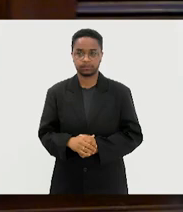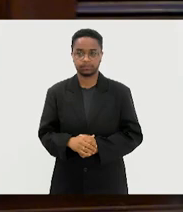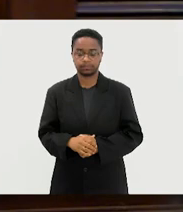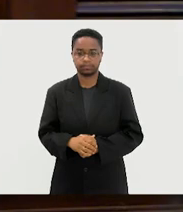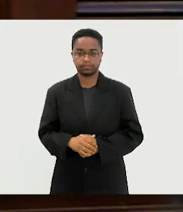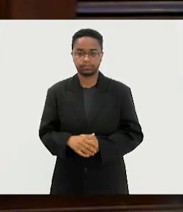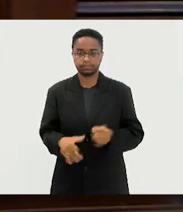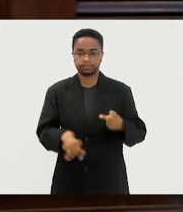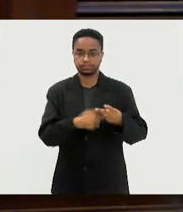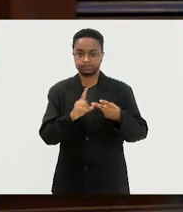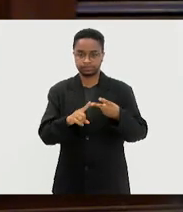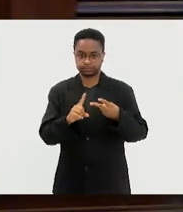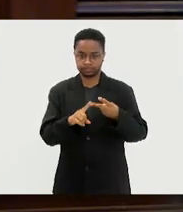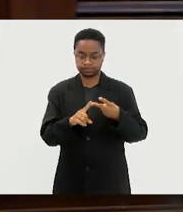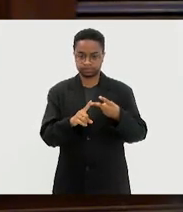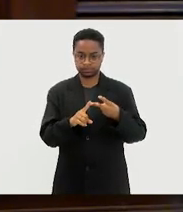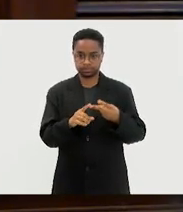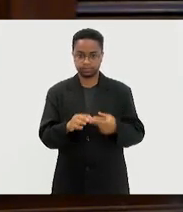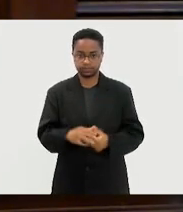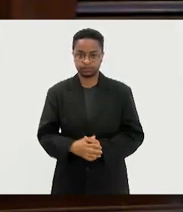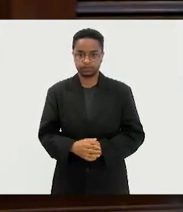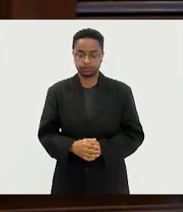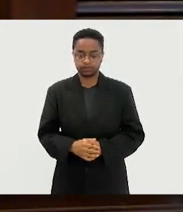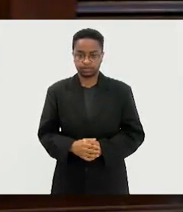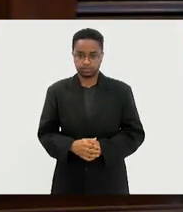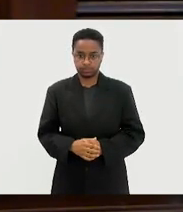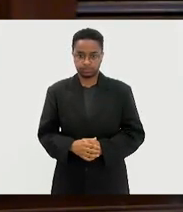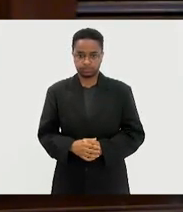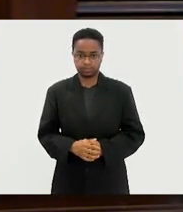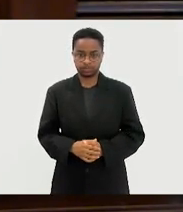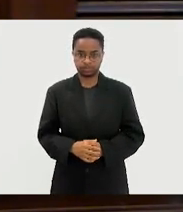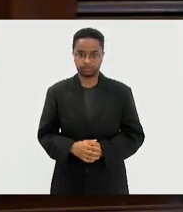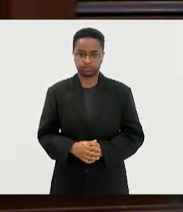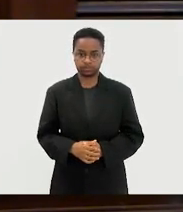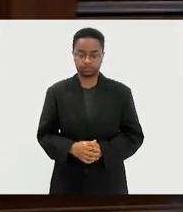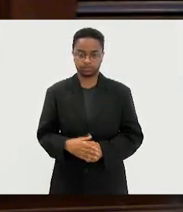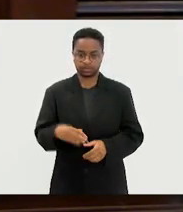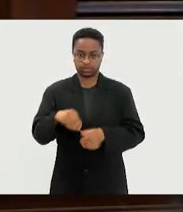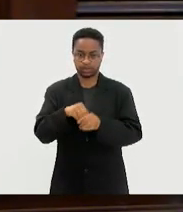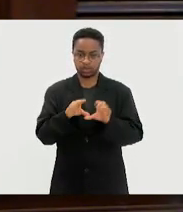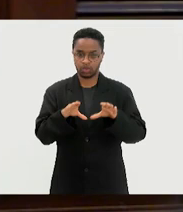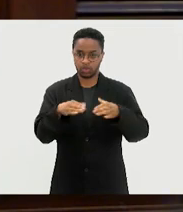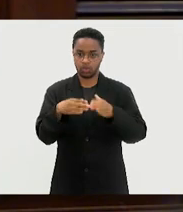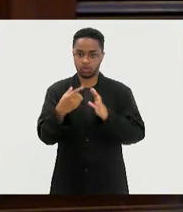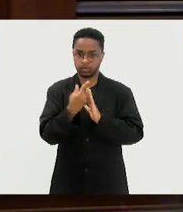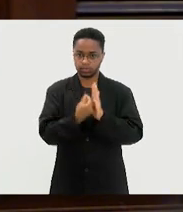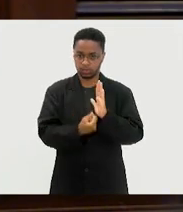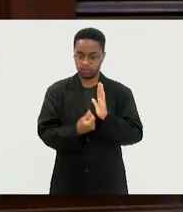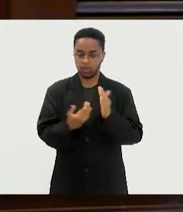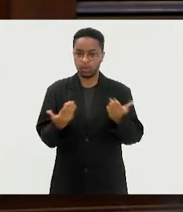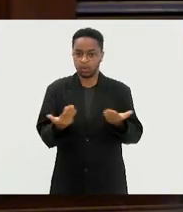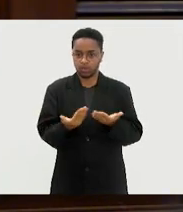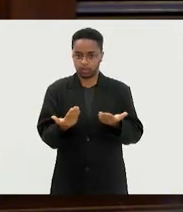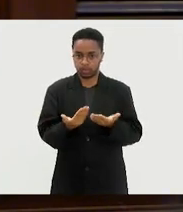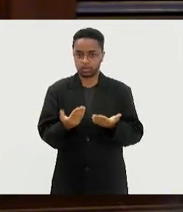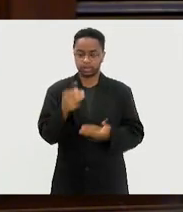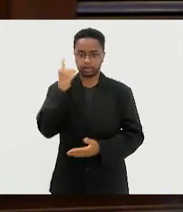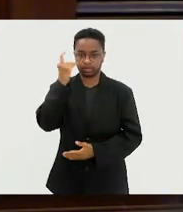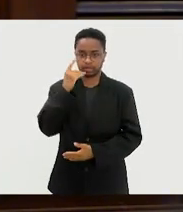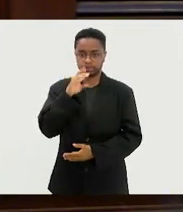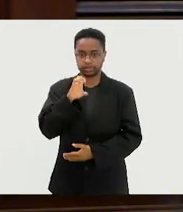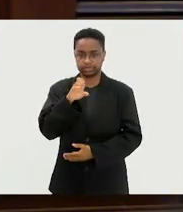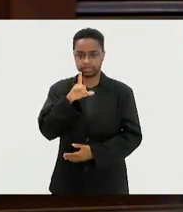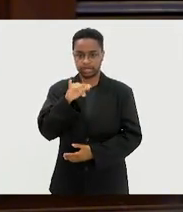Segundo, senhor presidente, fizemos na comissão de orçamento hoje deputada Célia